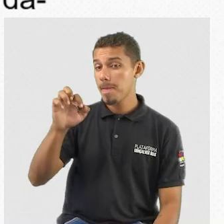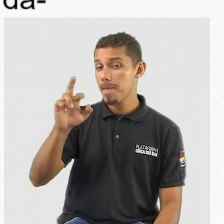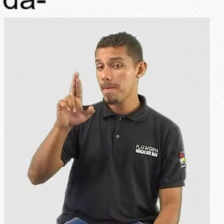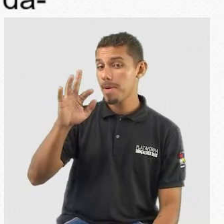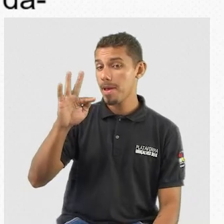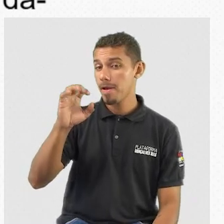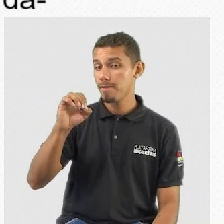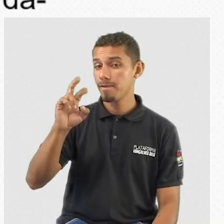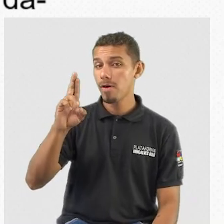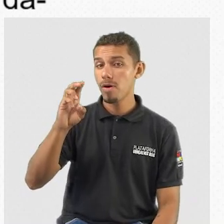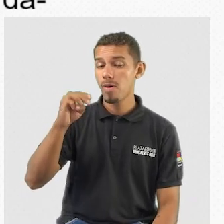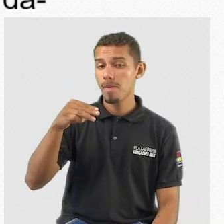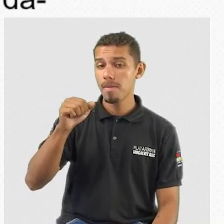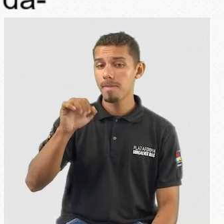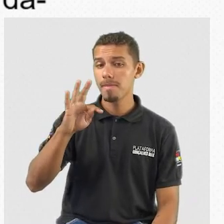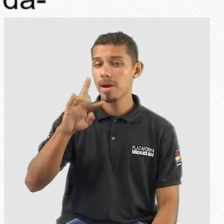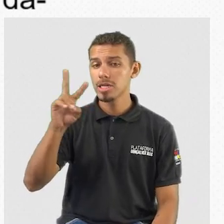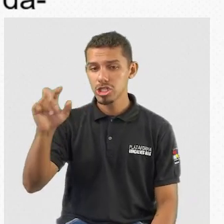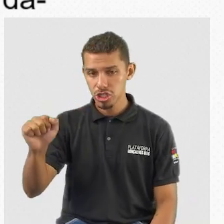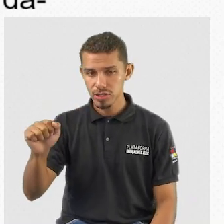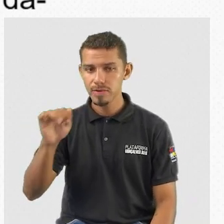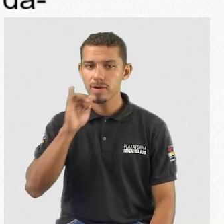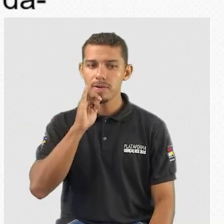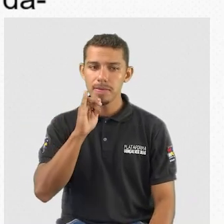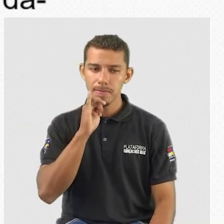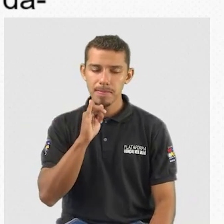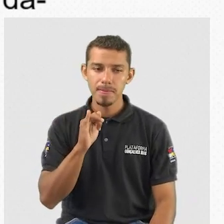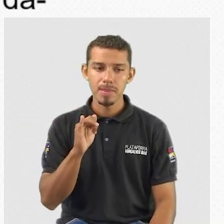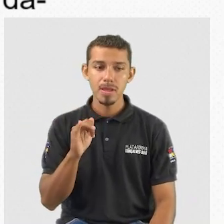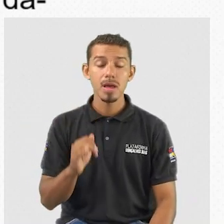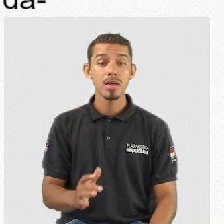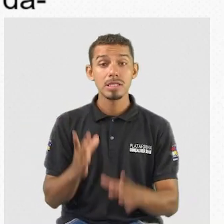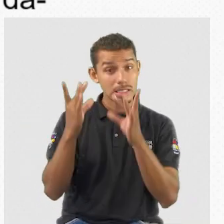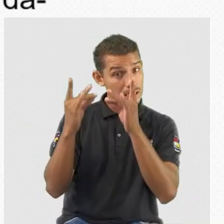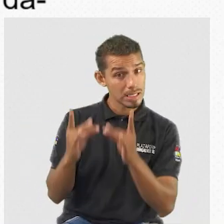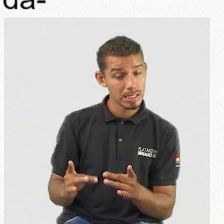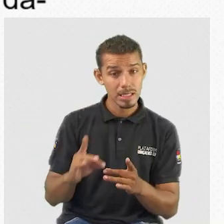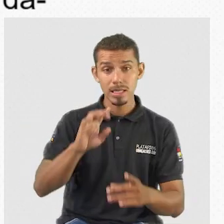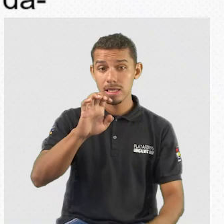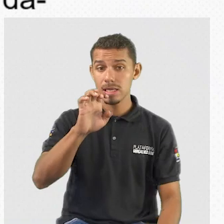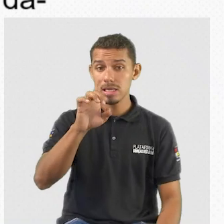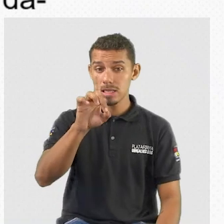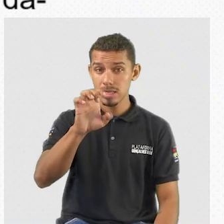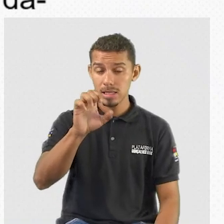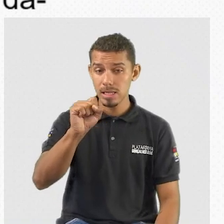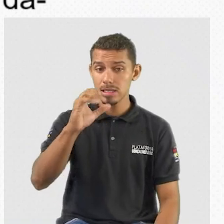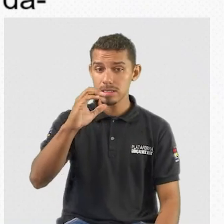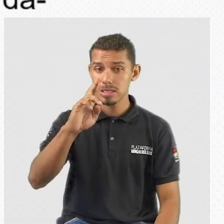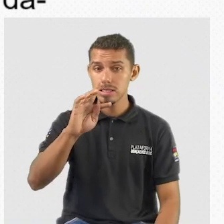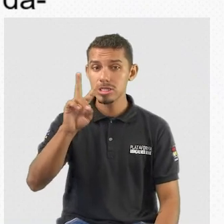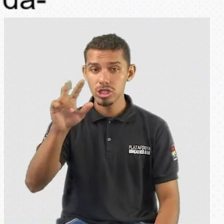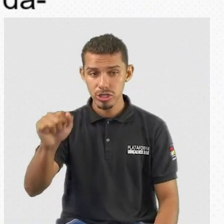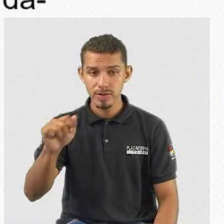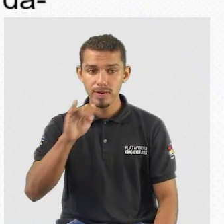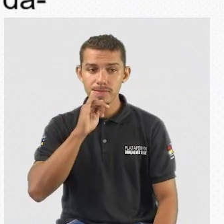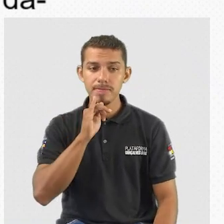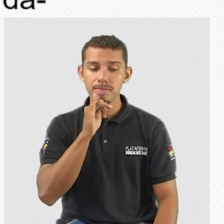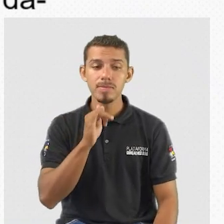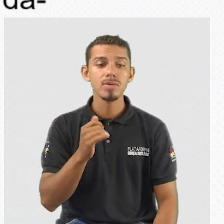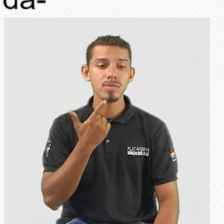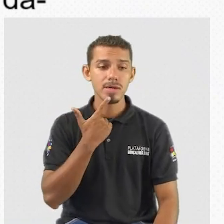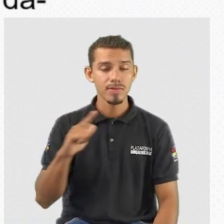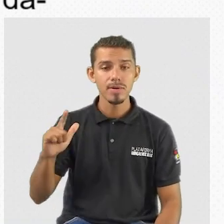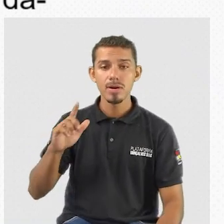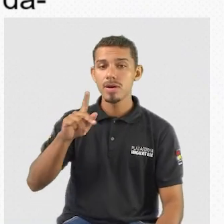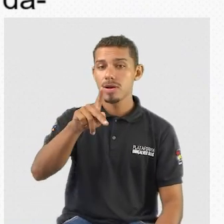performativa. Então a gente vai notar também a passagem da linguagem descritiva, aquela linguagem que serve apenas para descrever a realidade, para uma